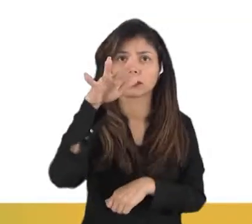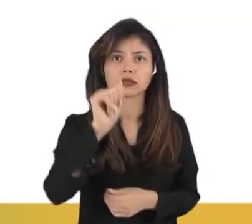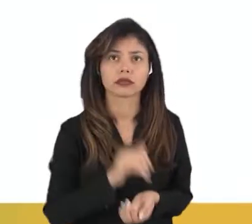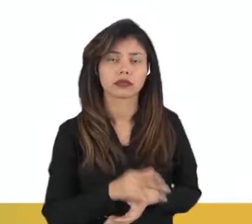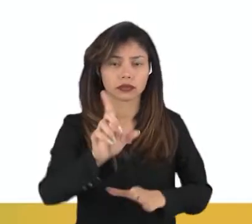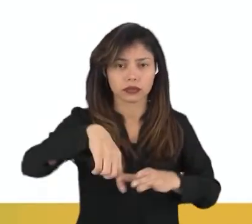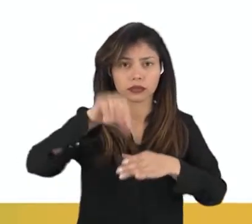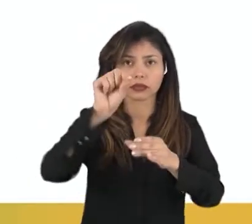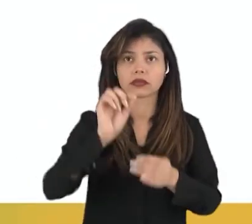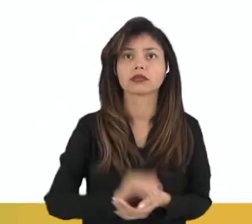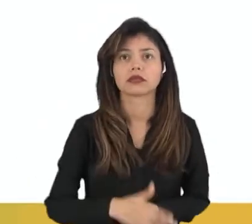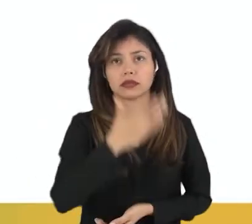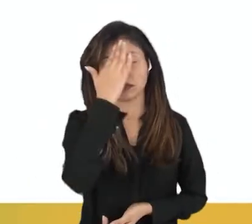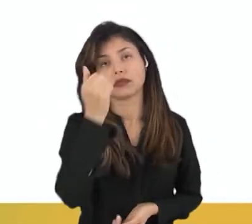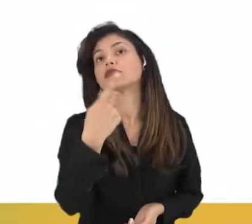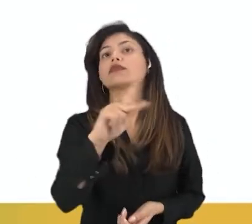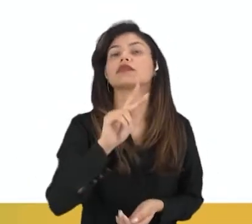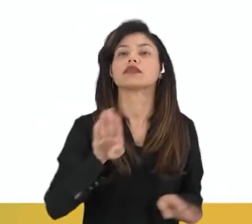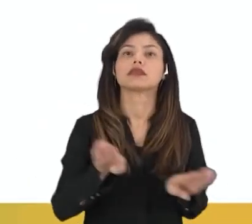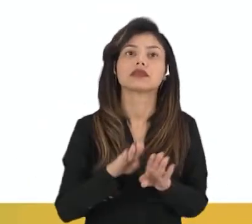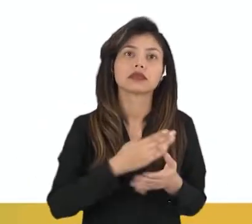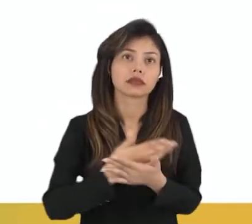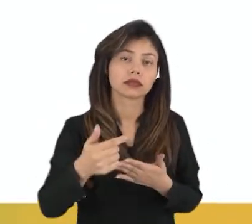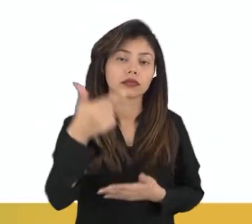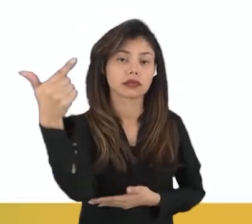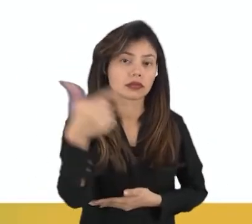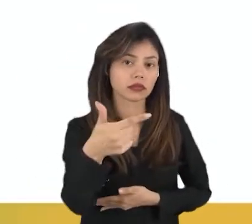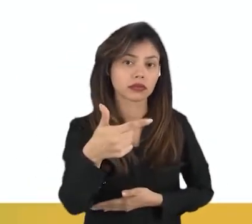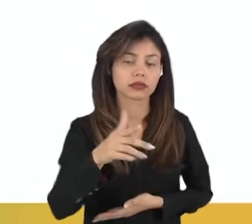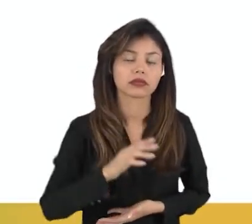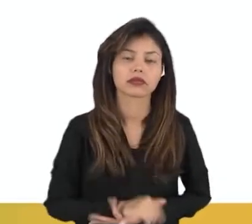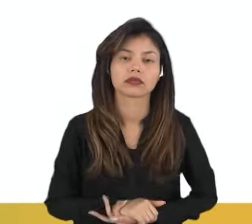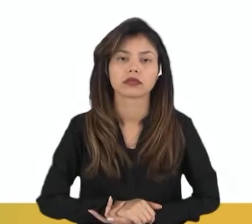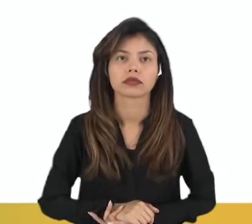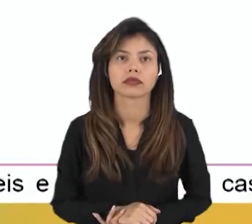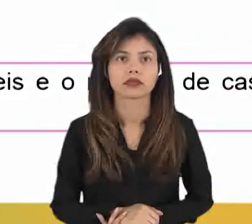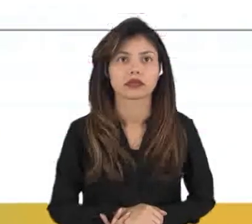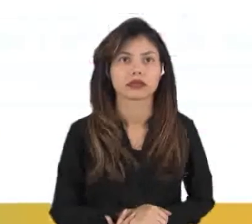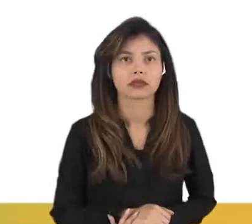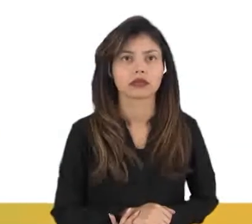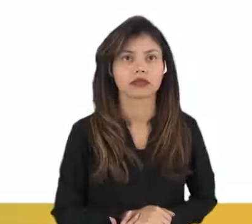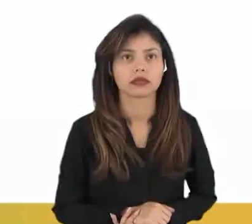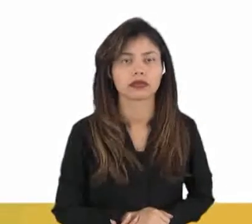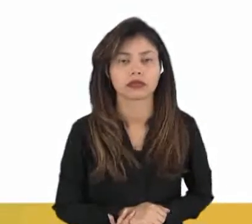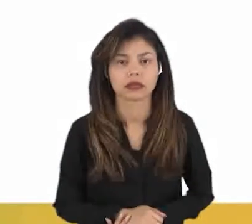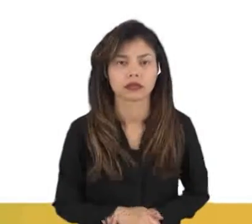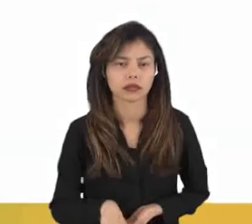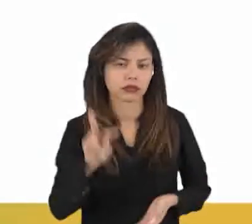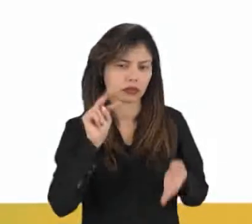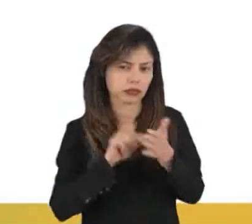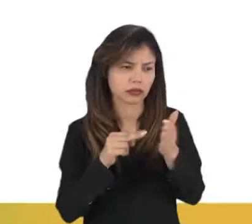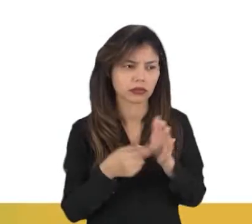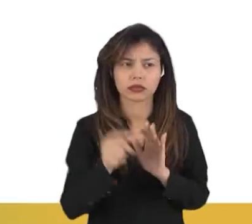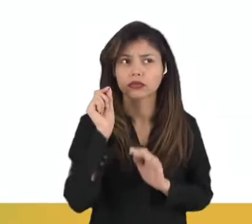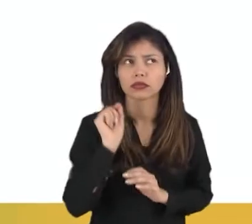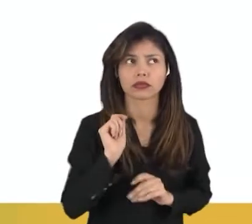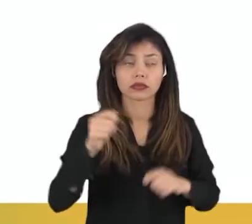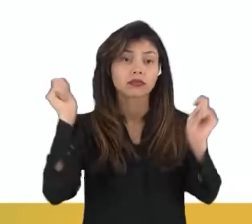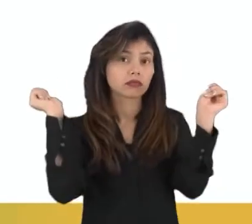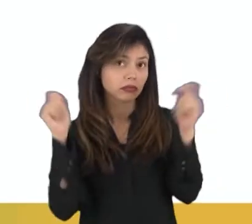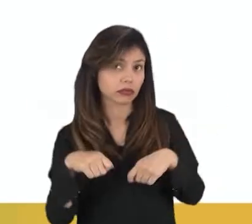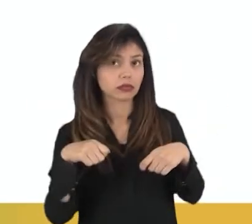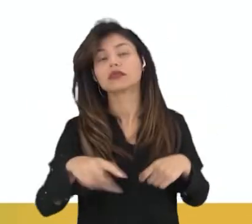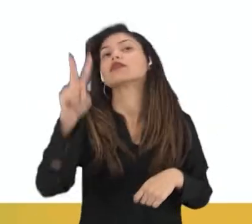Luísa ser sorteada, sabendo que seu bilhete começa com o algarismo número 2? Então, quer dizer que a probabilidade,